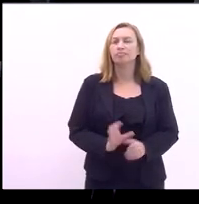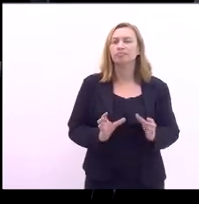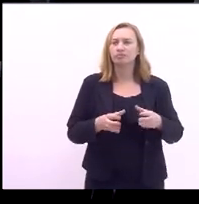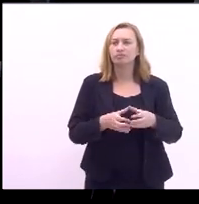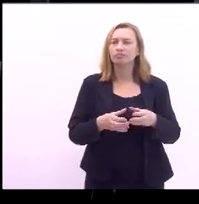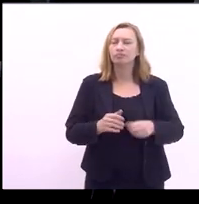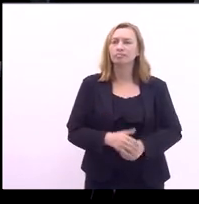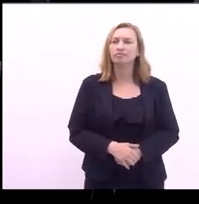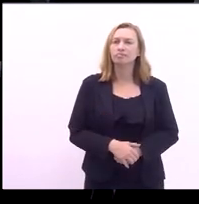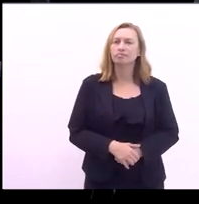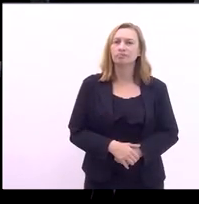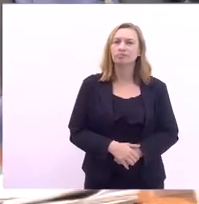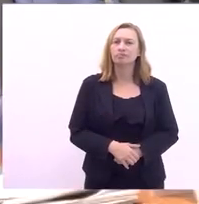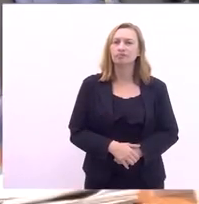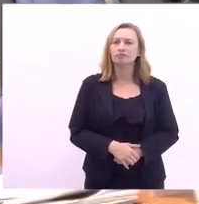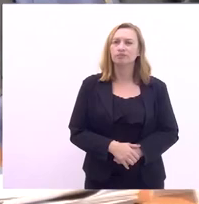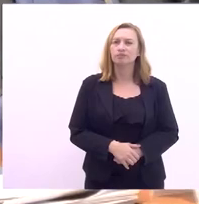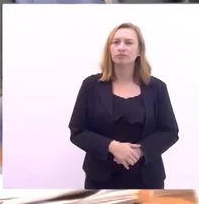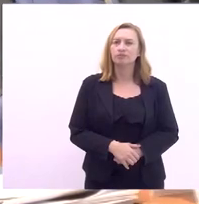aposta